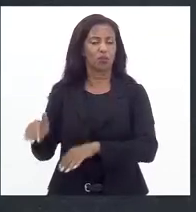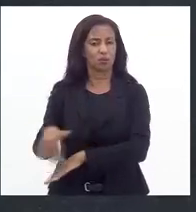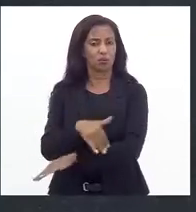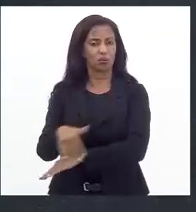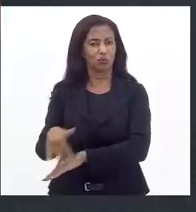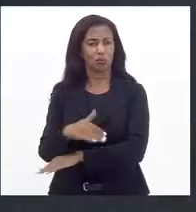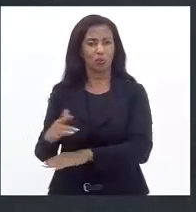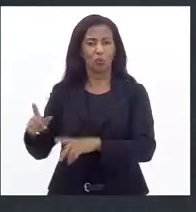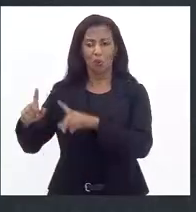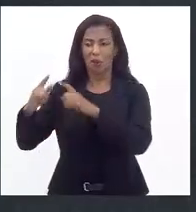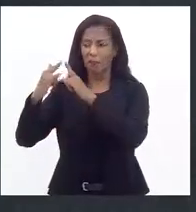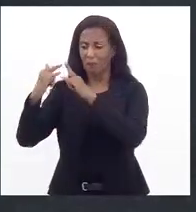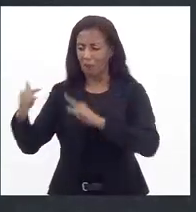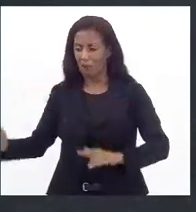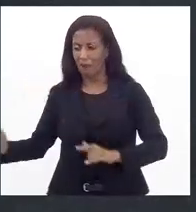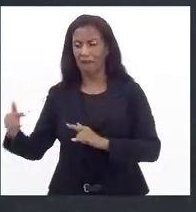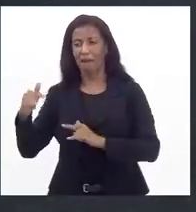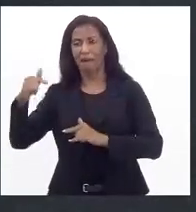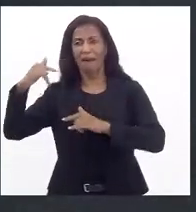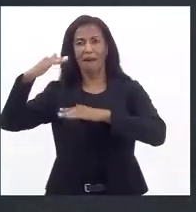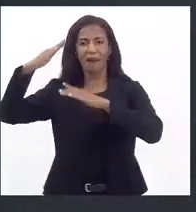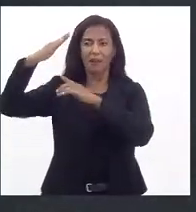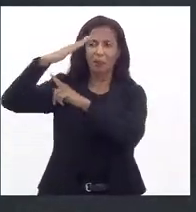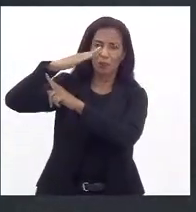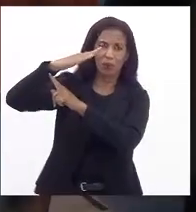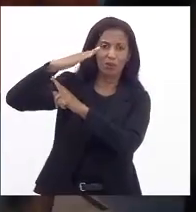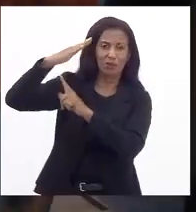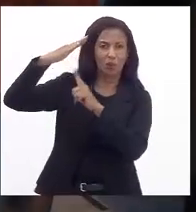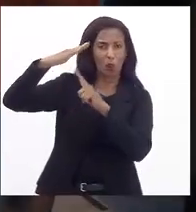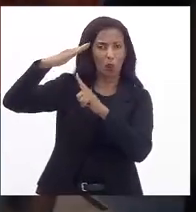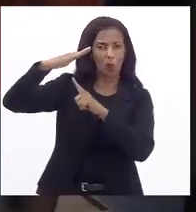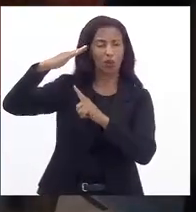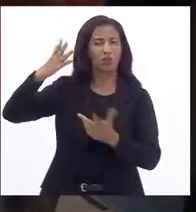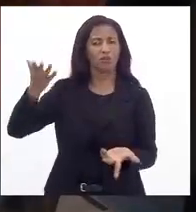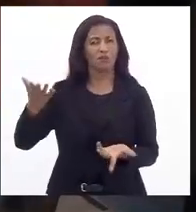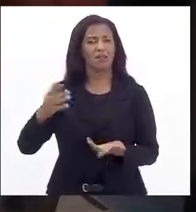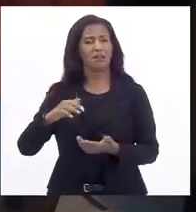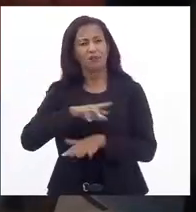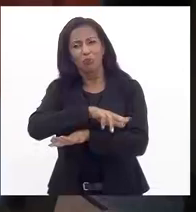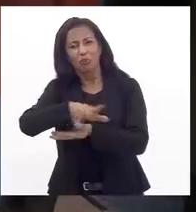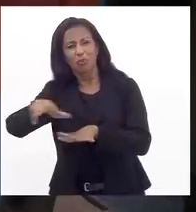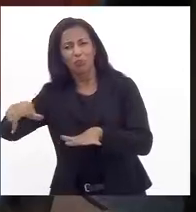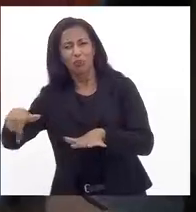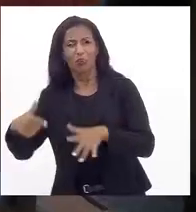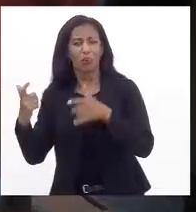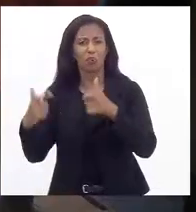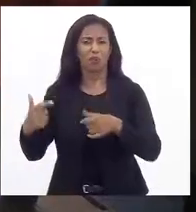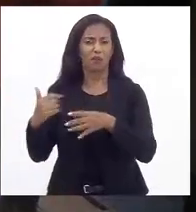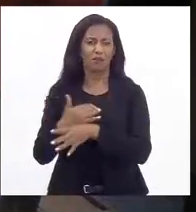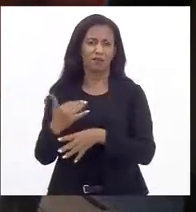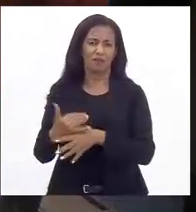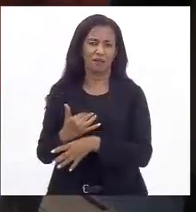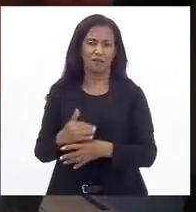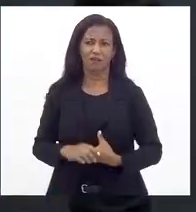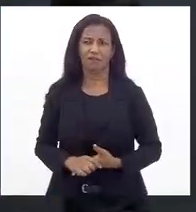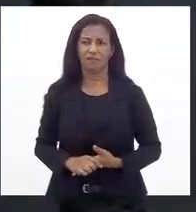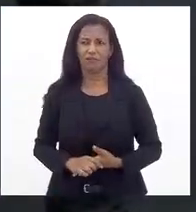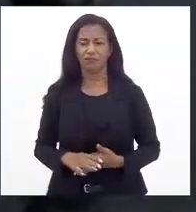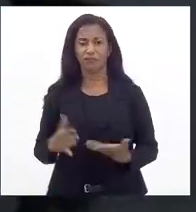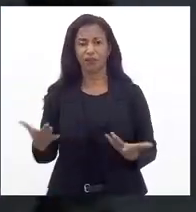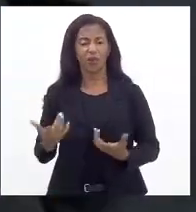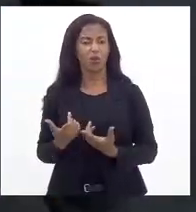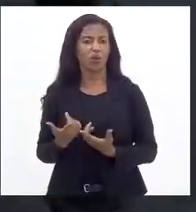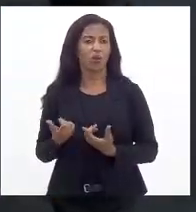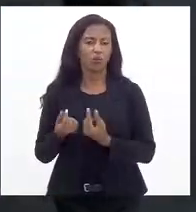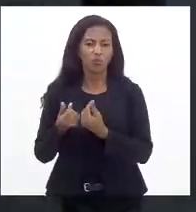de rua em barracas de camping debaixo das marquises enfim em todas as partes do centro da cidade então